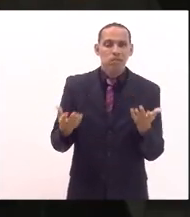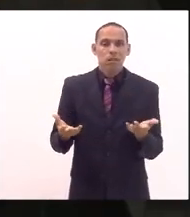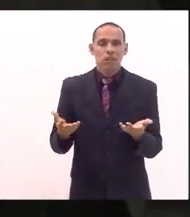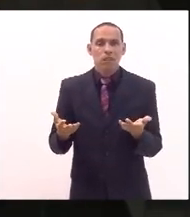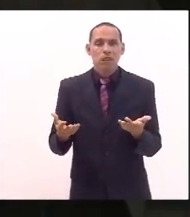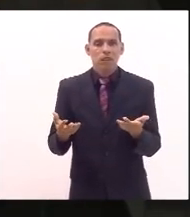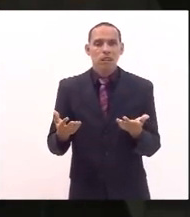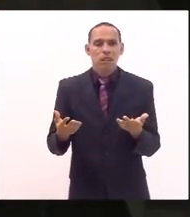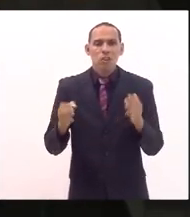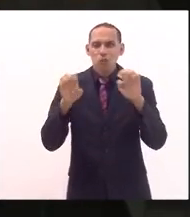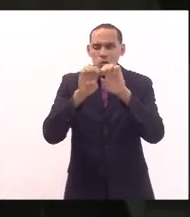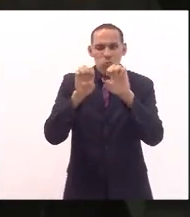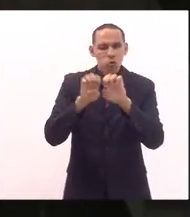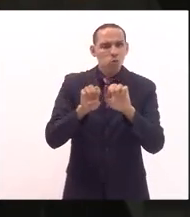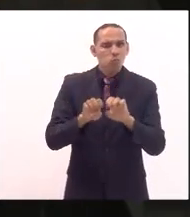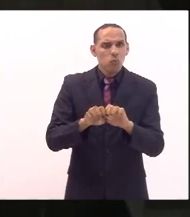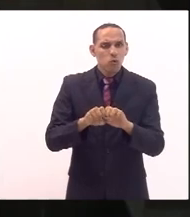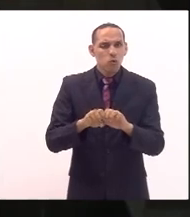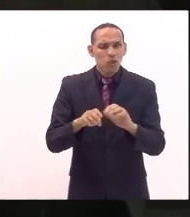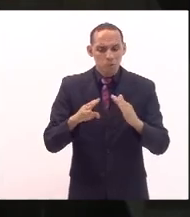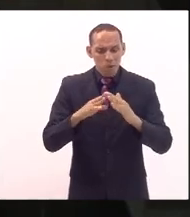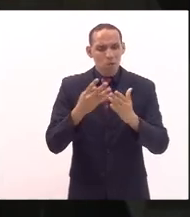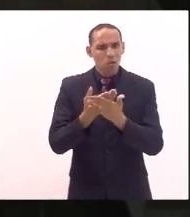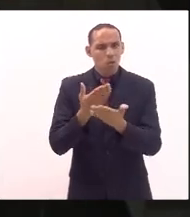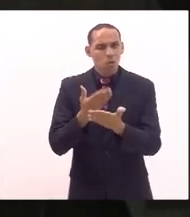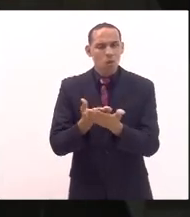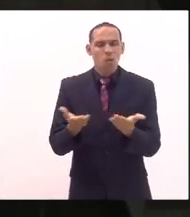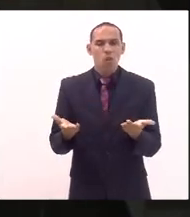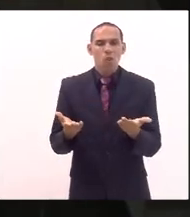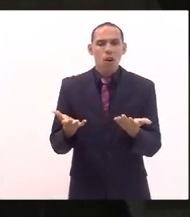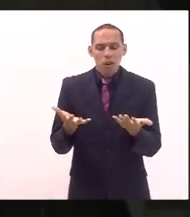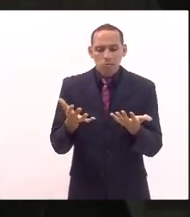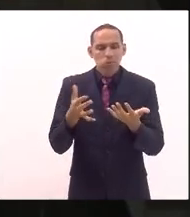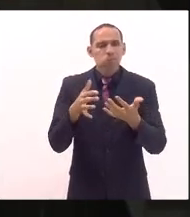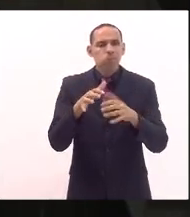infraestrutura física das escolas inclusão